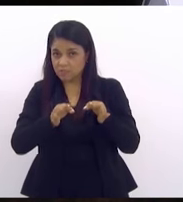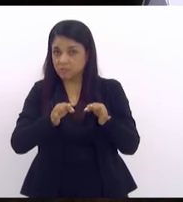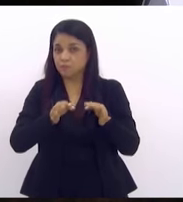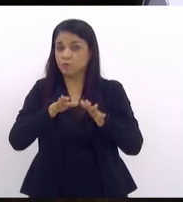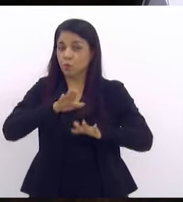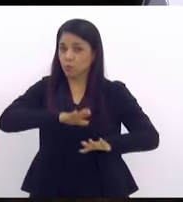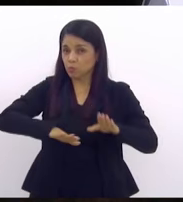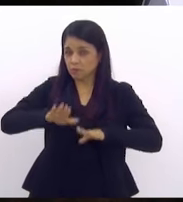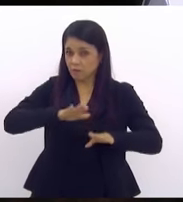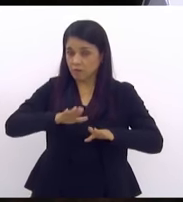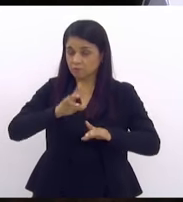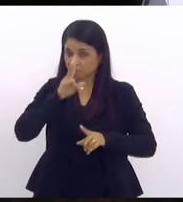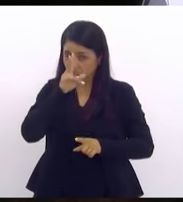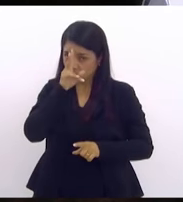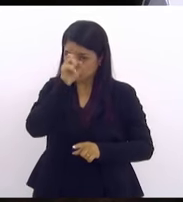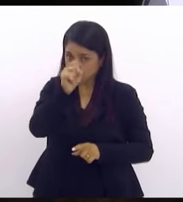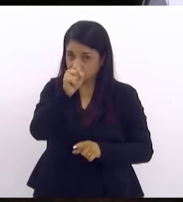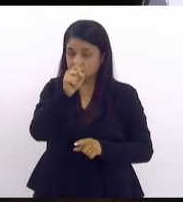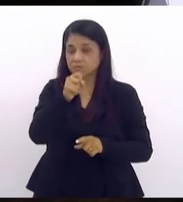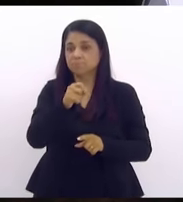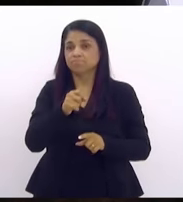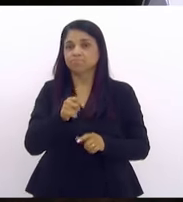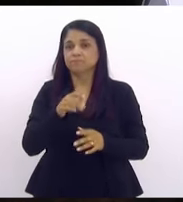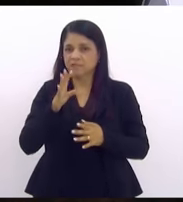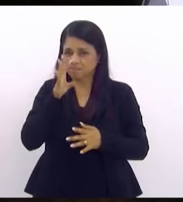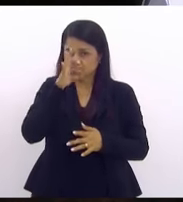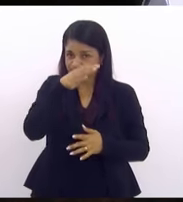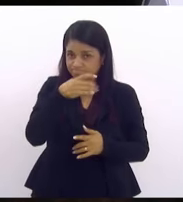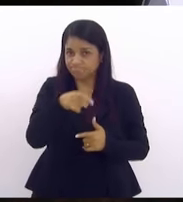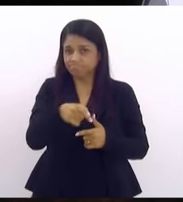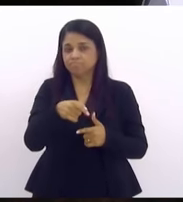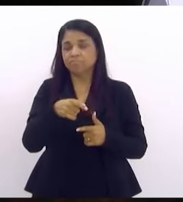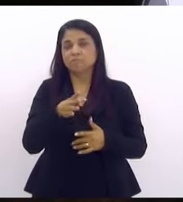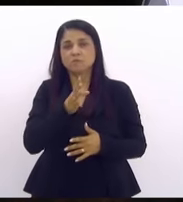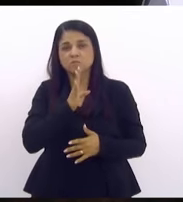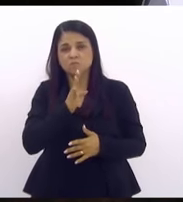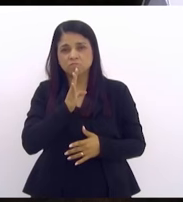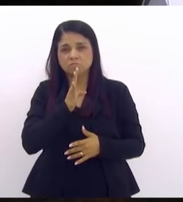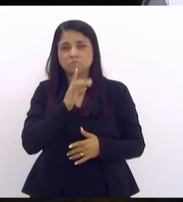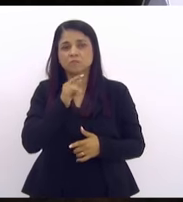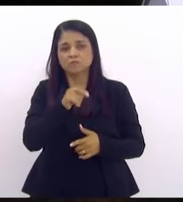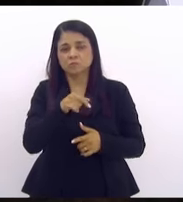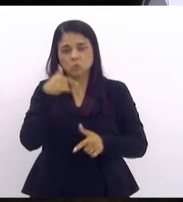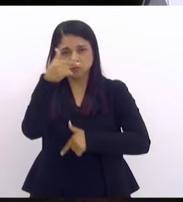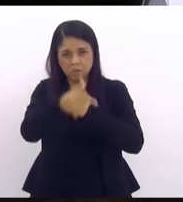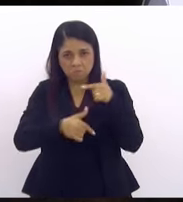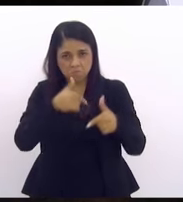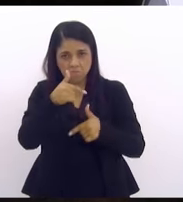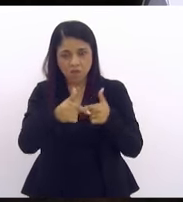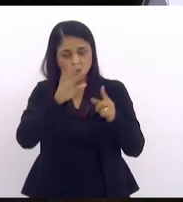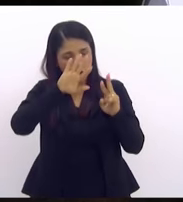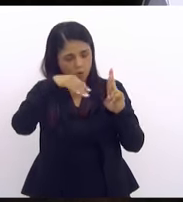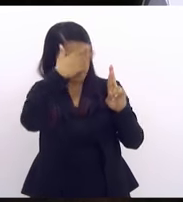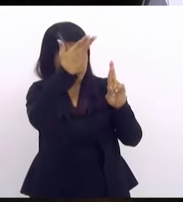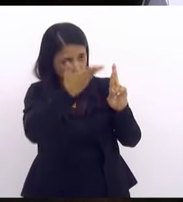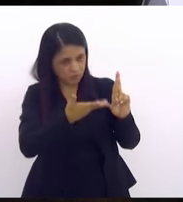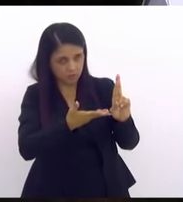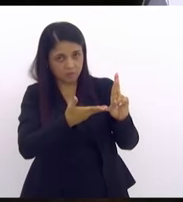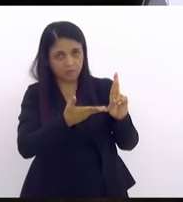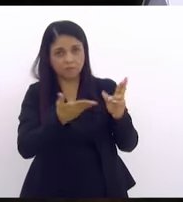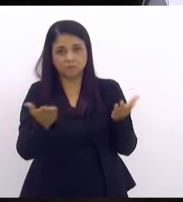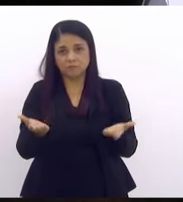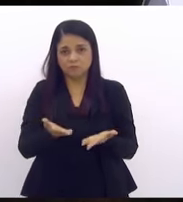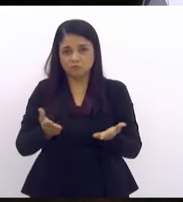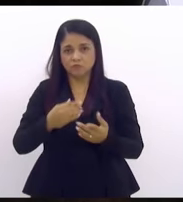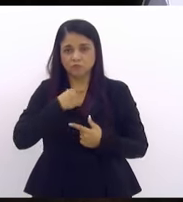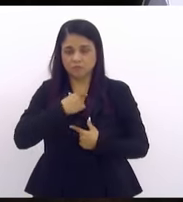Fortaleza e temperança em reconhecimento seu inegável Labor é homenageado nesta data com